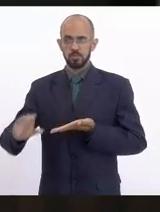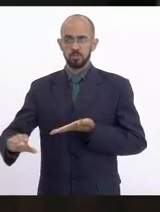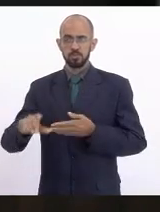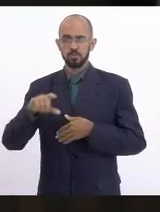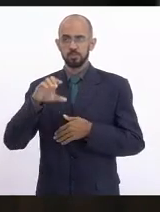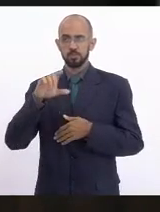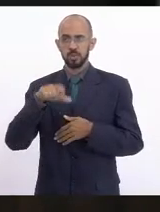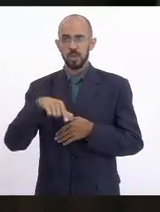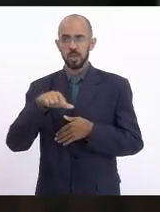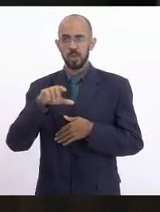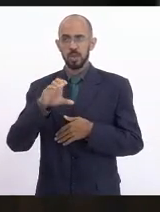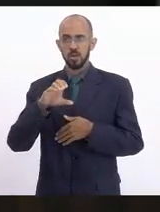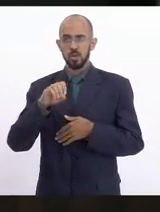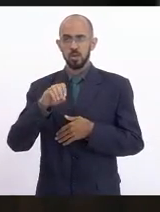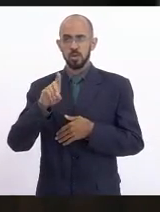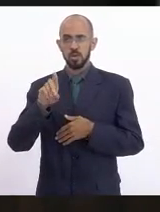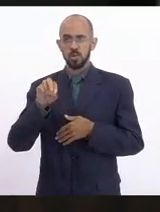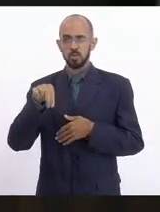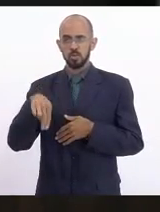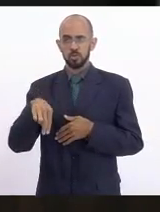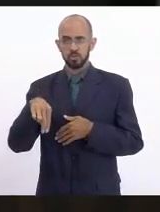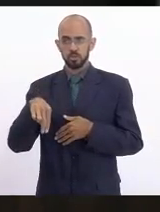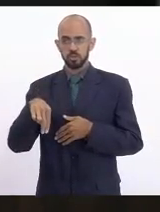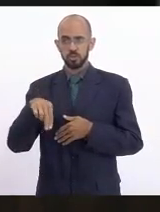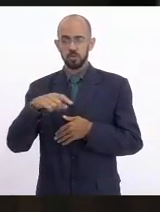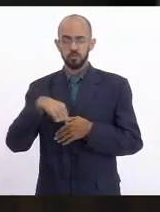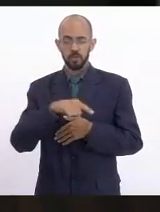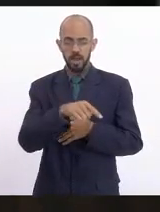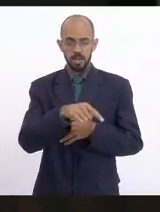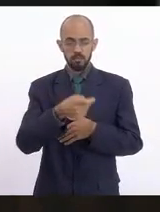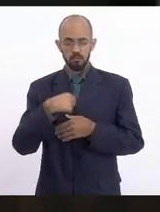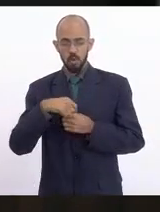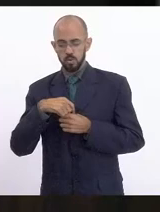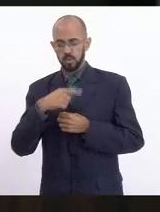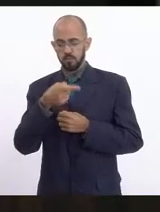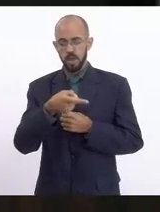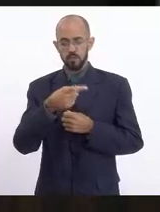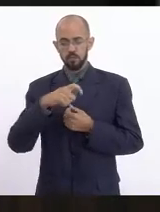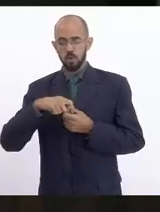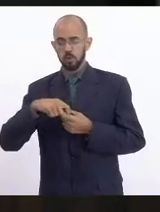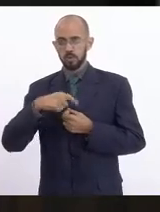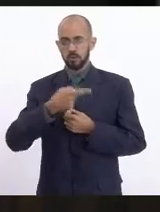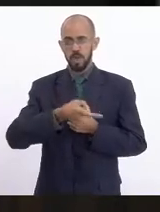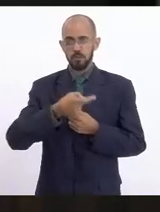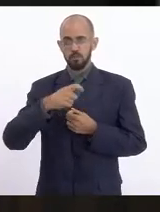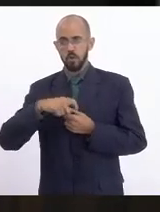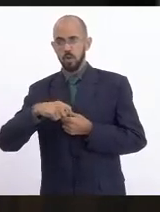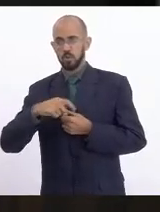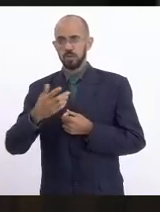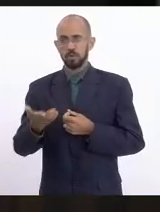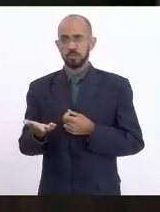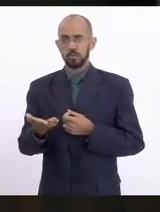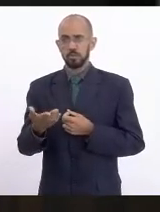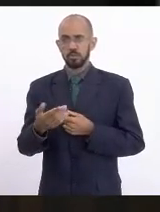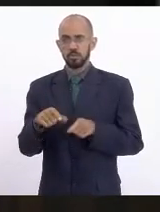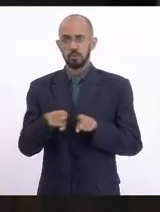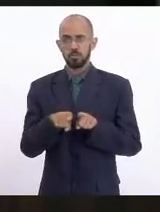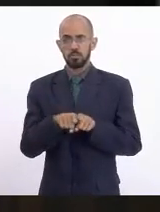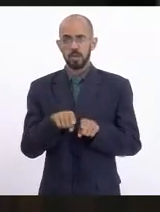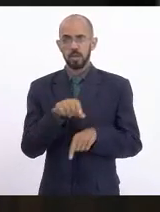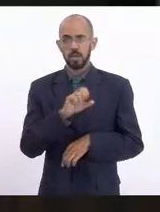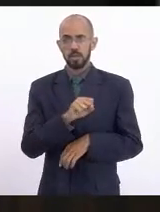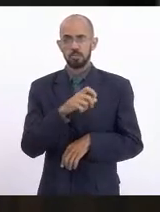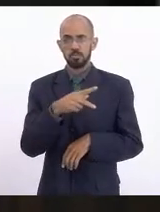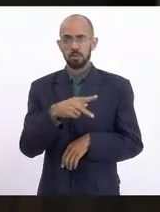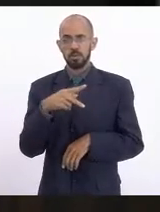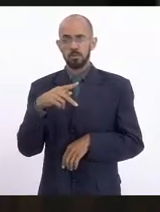e vai para o dia e volta para o dia em volta para pudim vai para pudim então e tal da cppd e também é bom mas não tem mais de